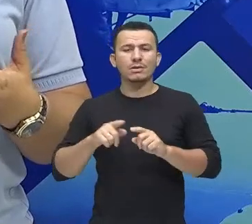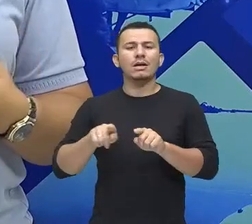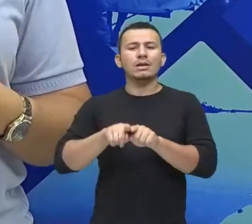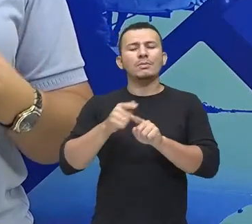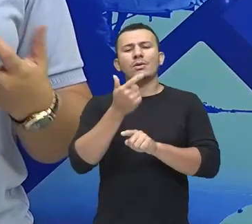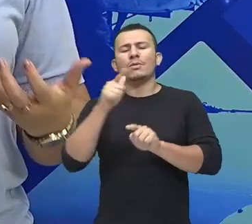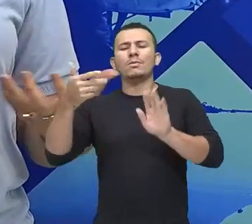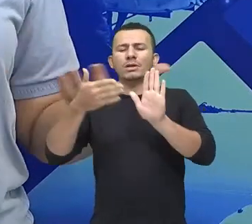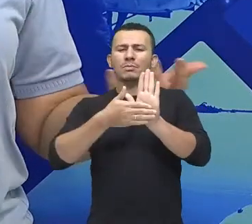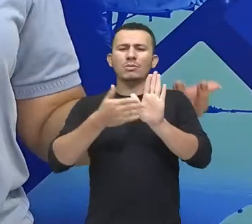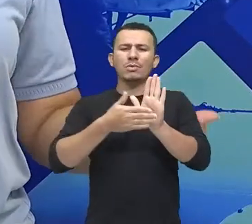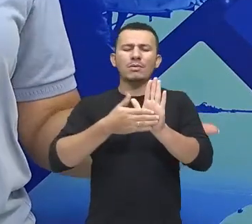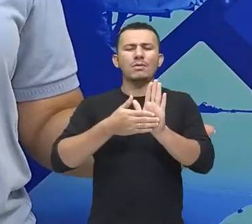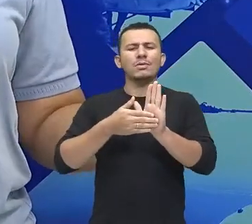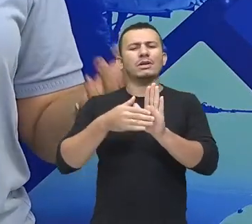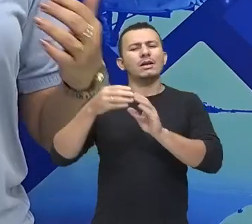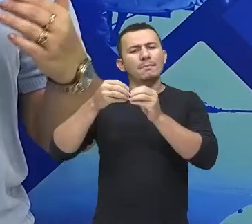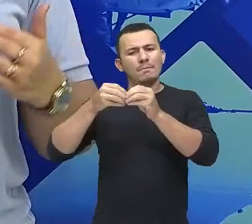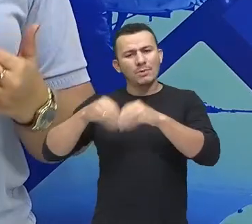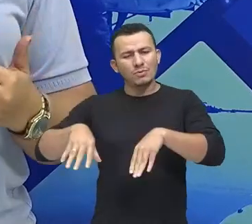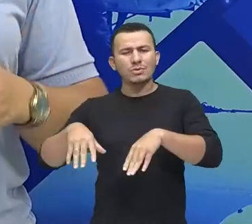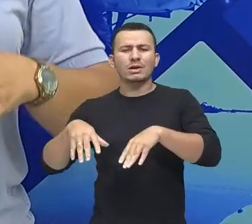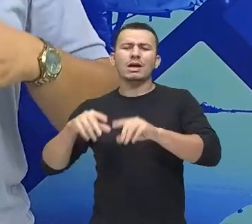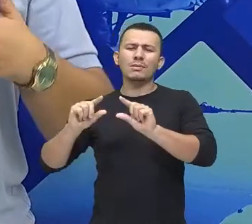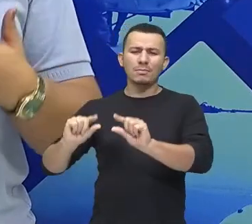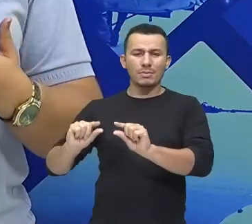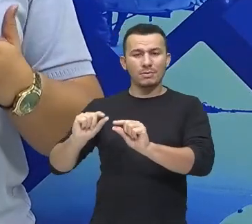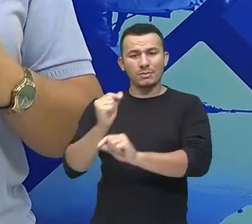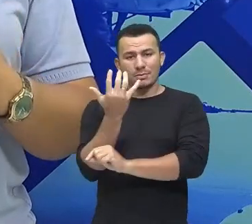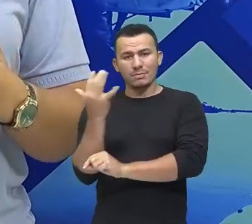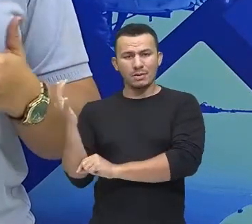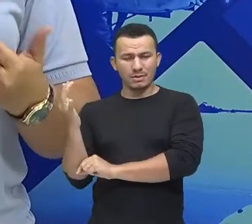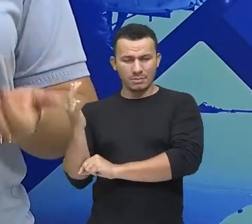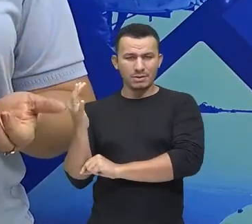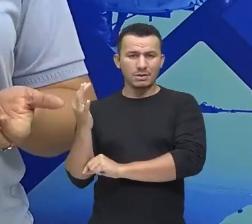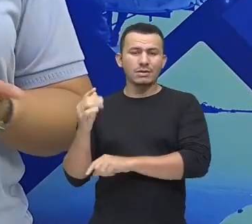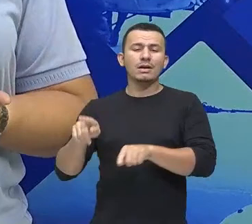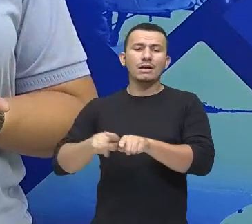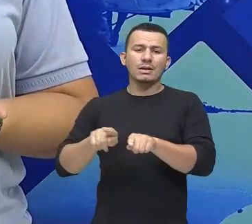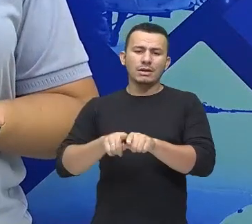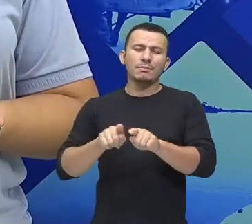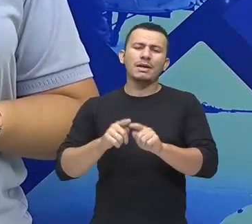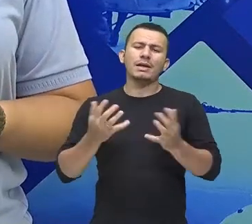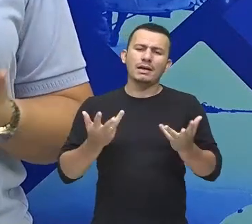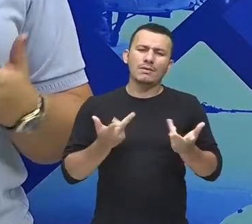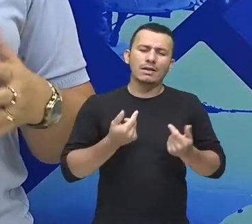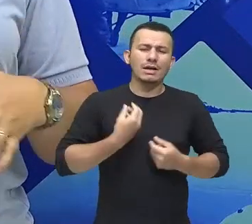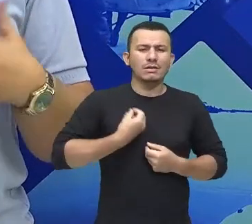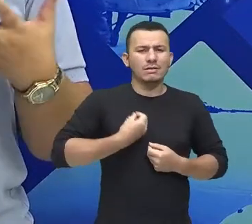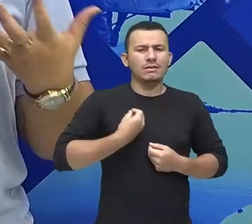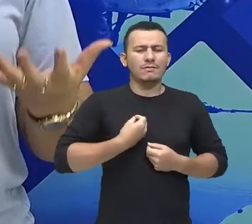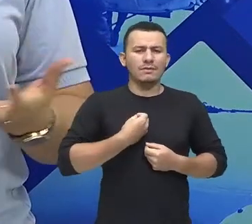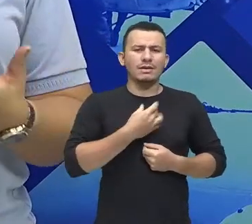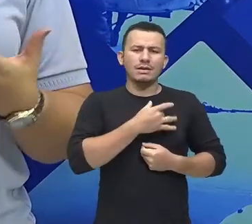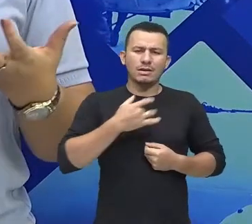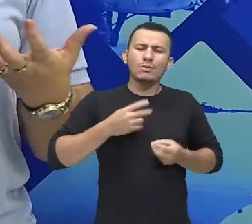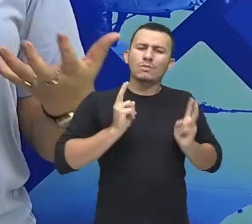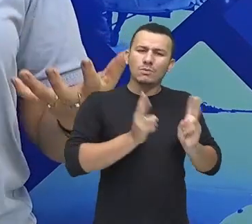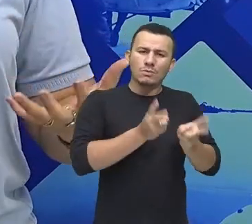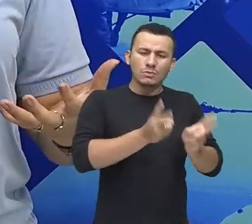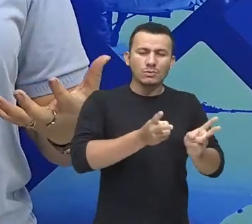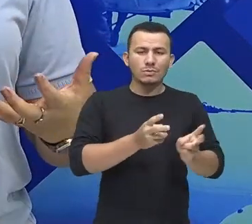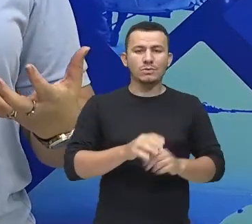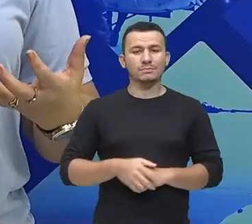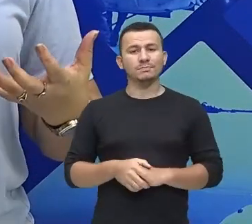opções que prejudiquem menos o meio ambiente e também não delimitem a nossa qualidade de vida. Então, esse era o